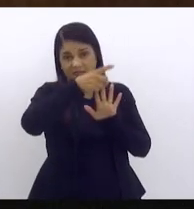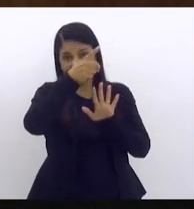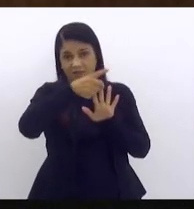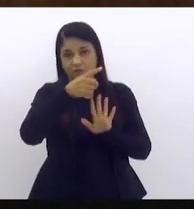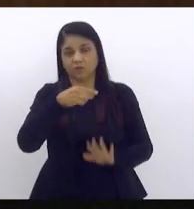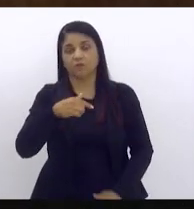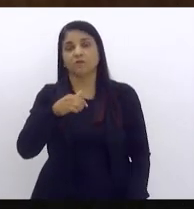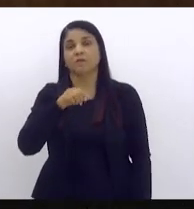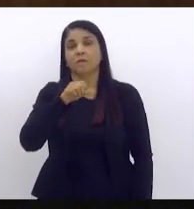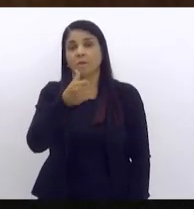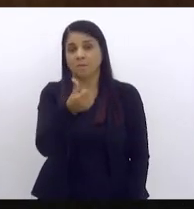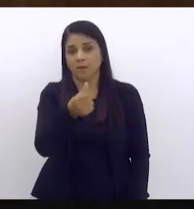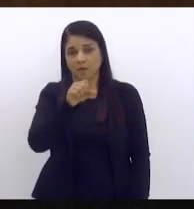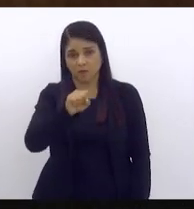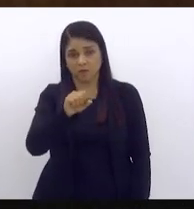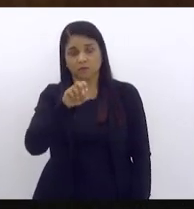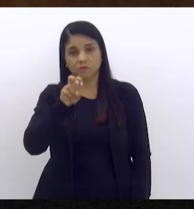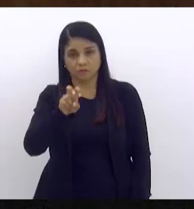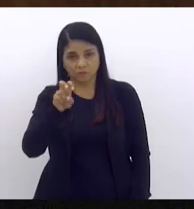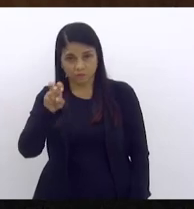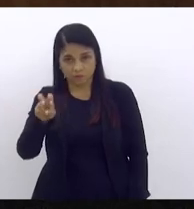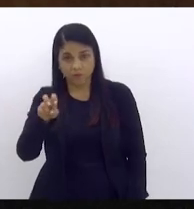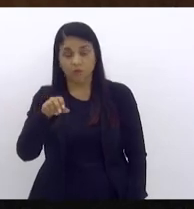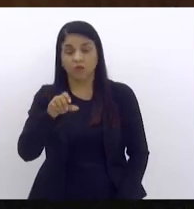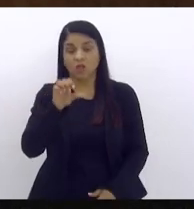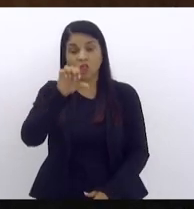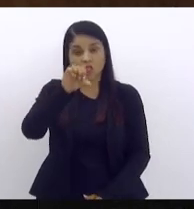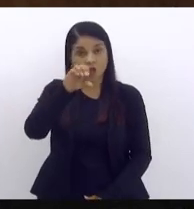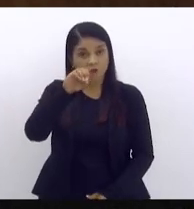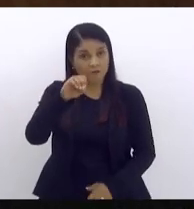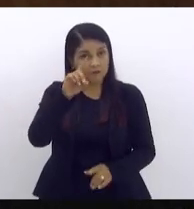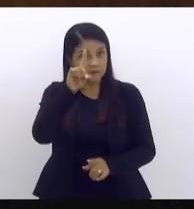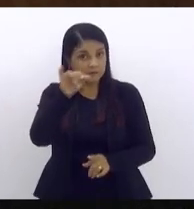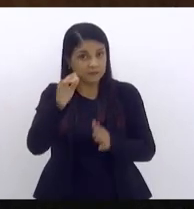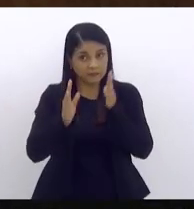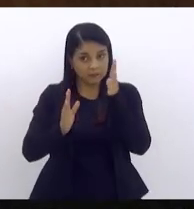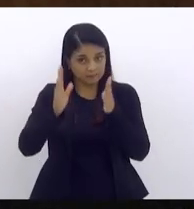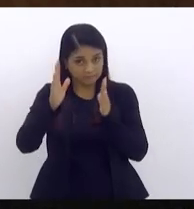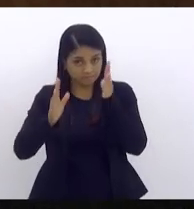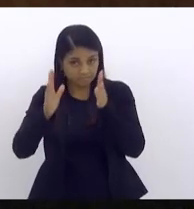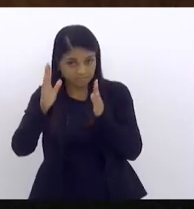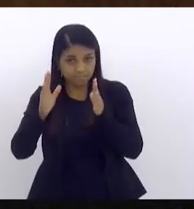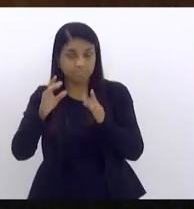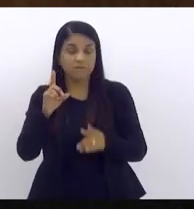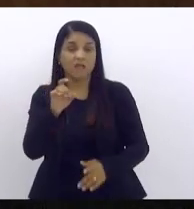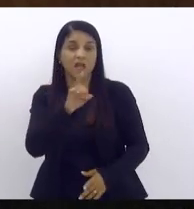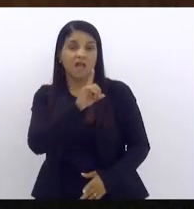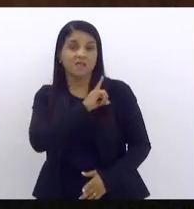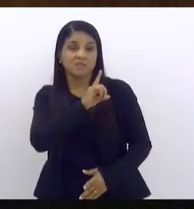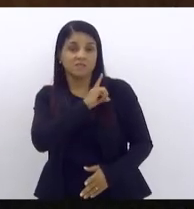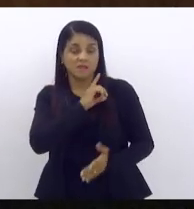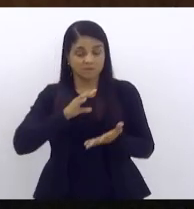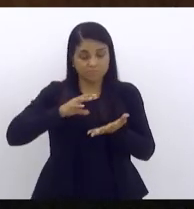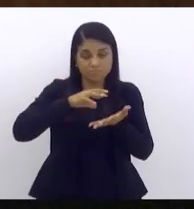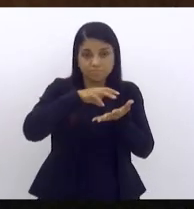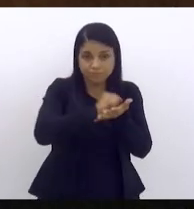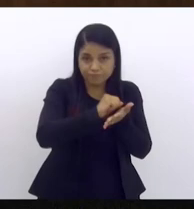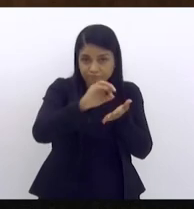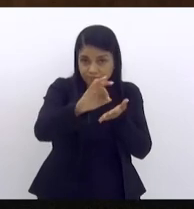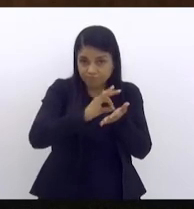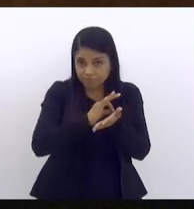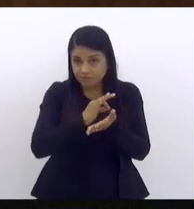de 90 dias, a Delegacia de Roubos e Furtos fizesse o cadastro desses